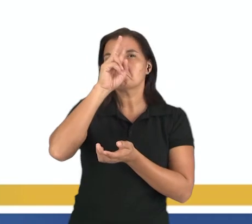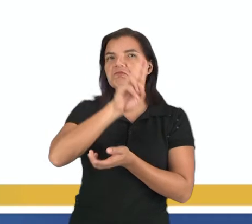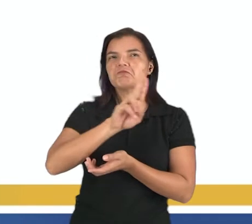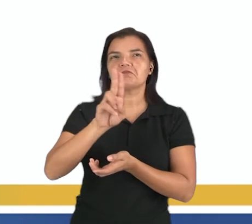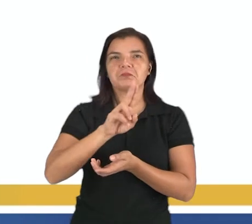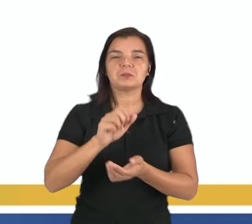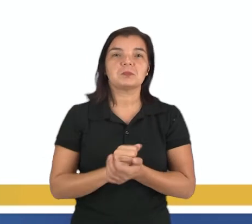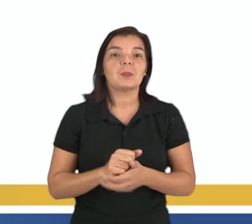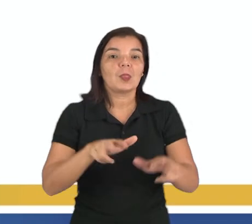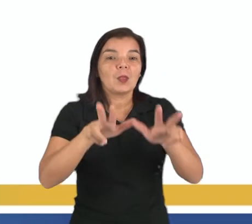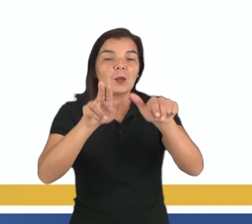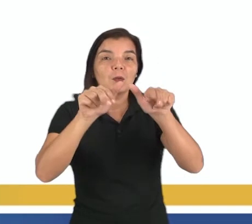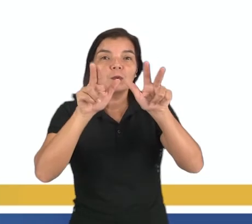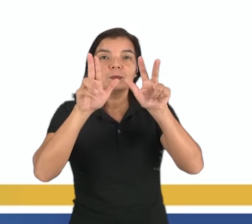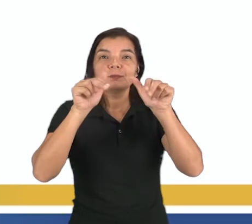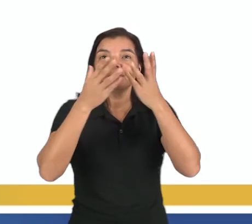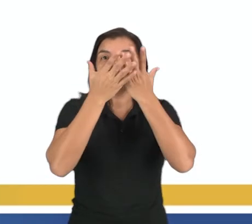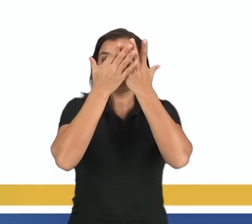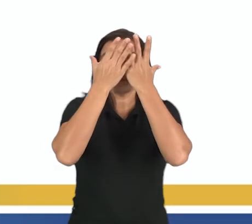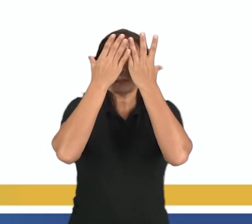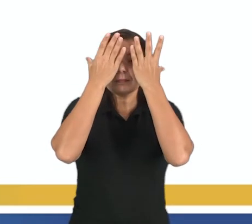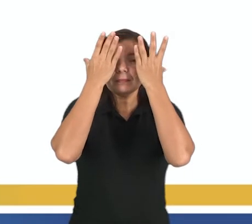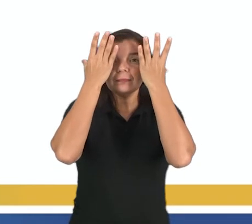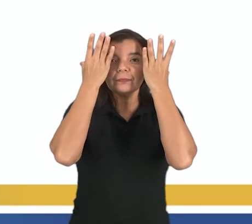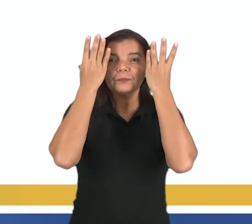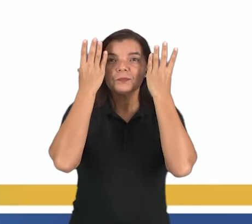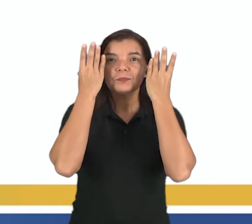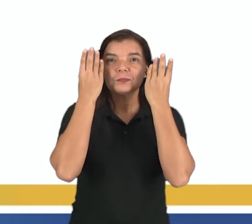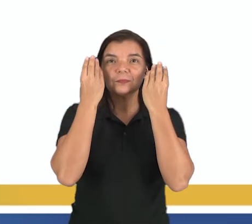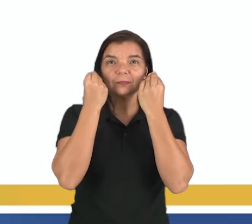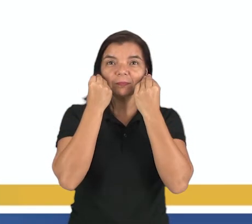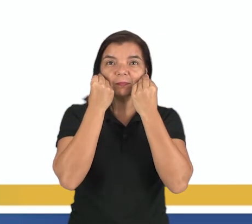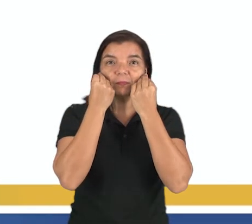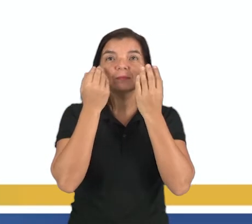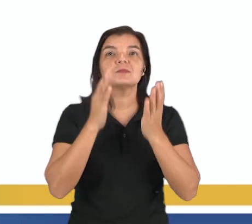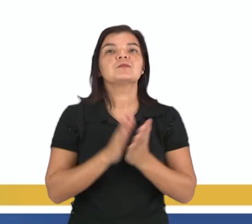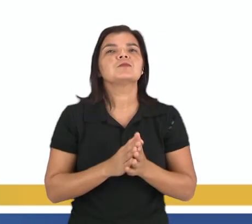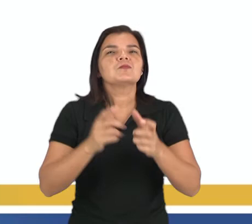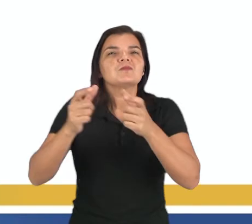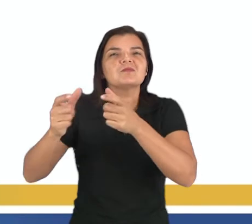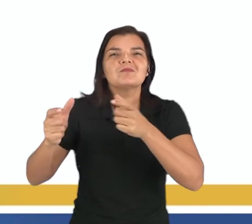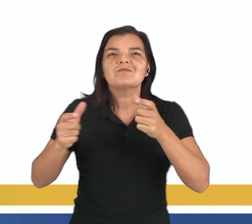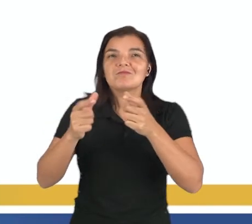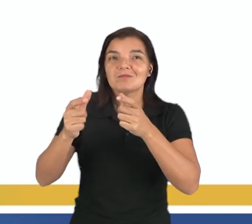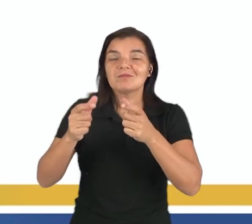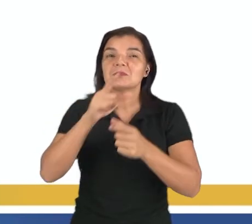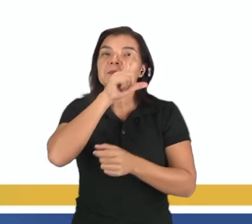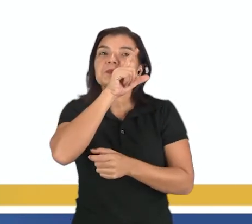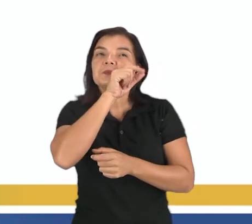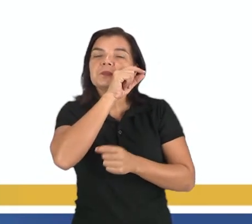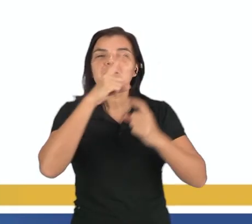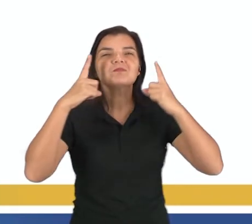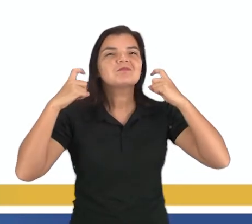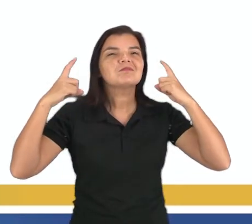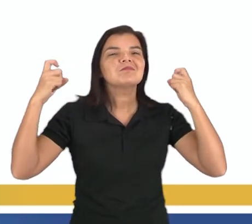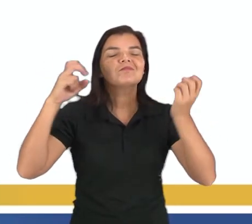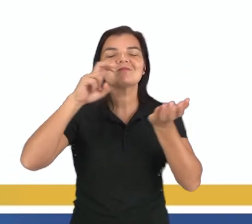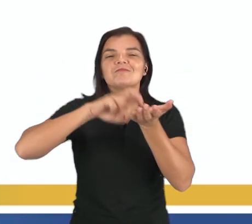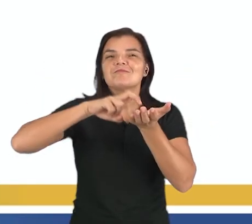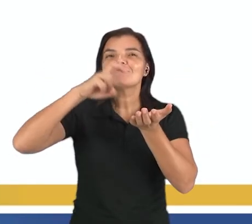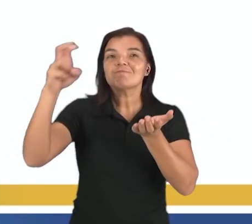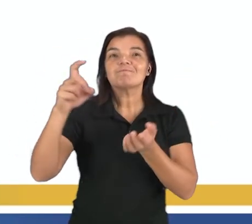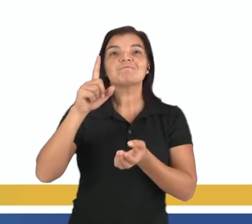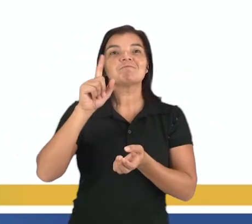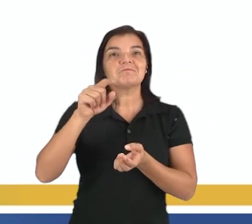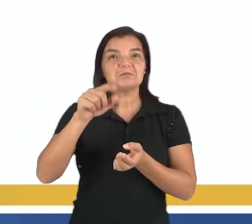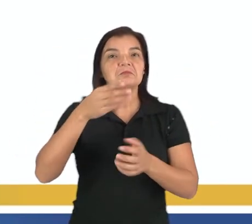mais os nomes, perdão. Nunca me esqueci do canto da passarada. Ao amanhecer, era